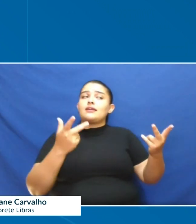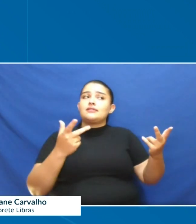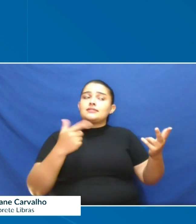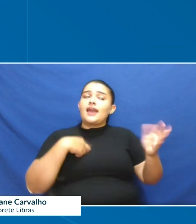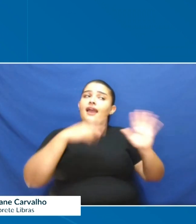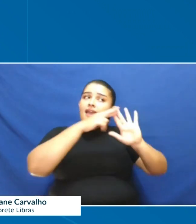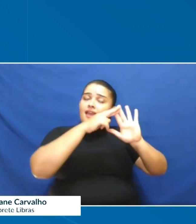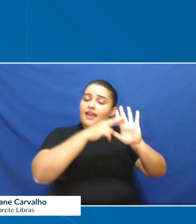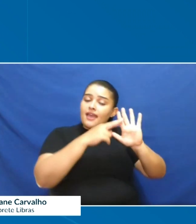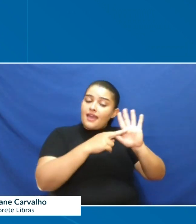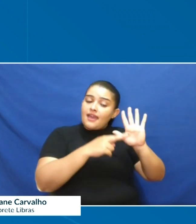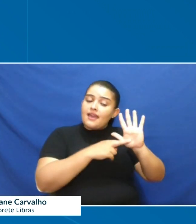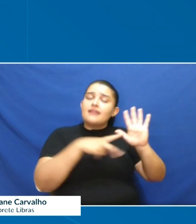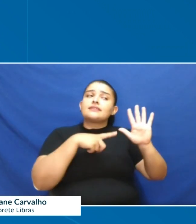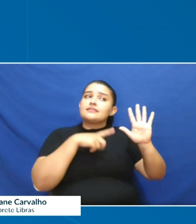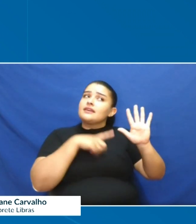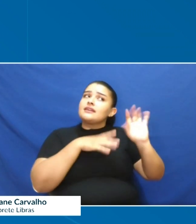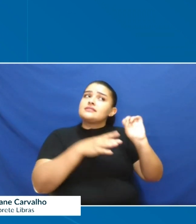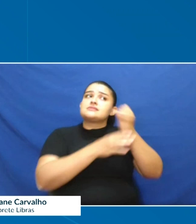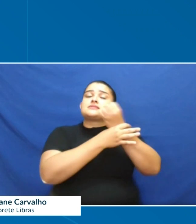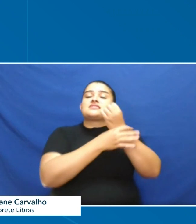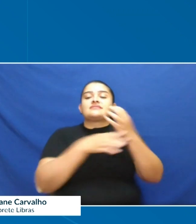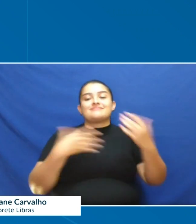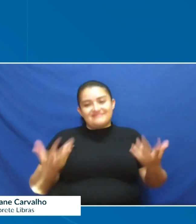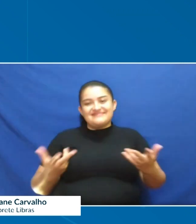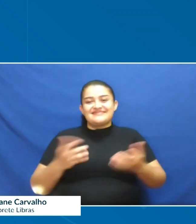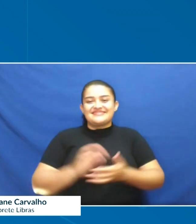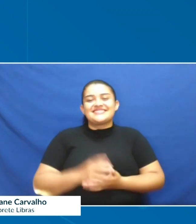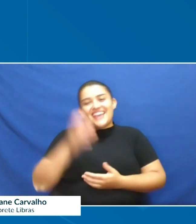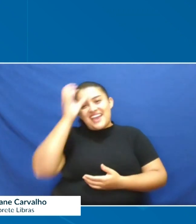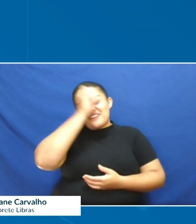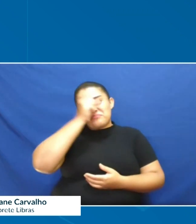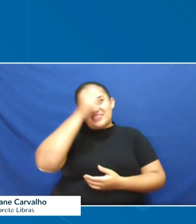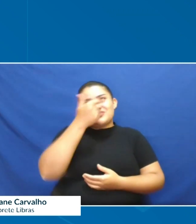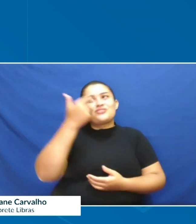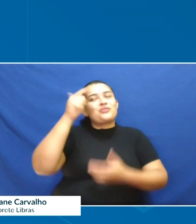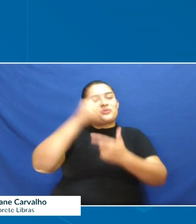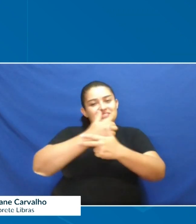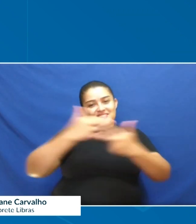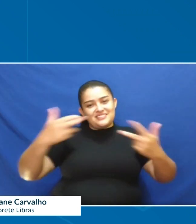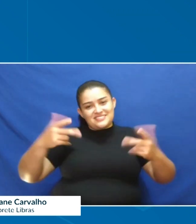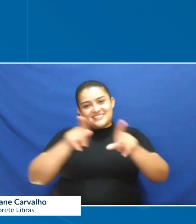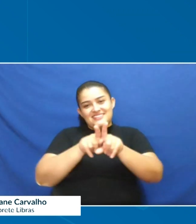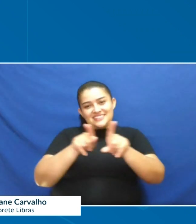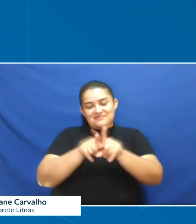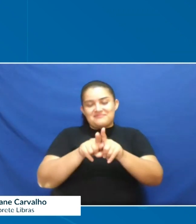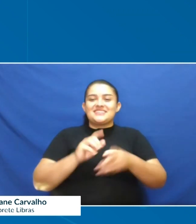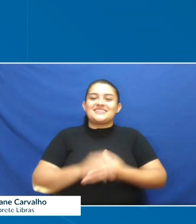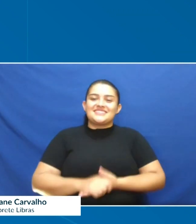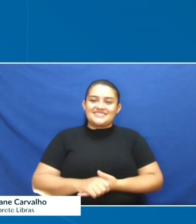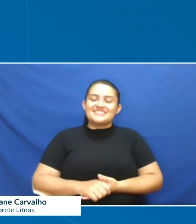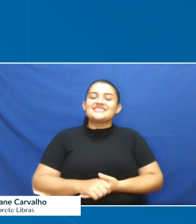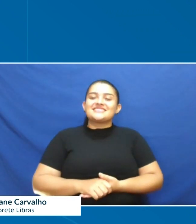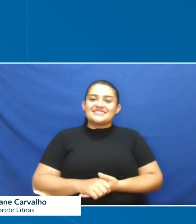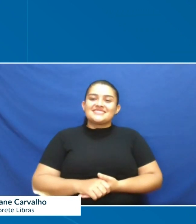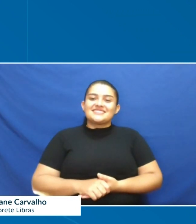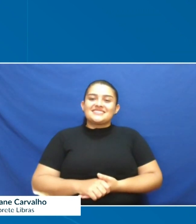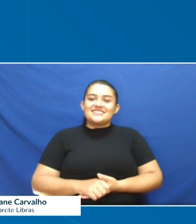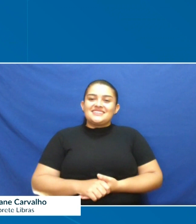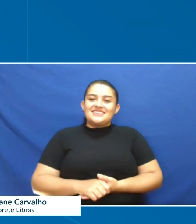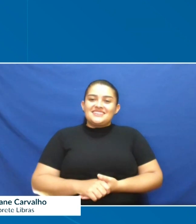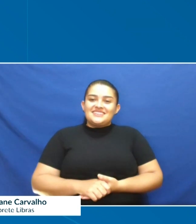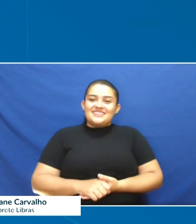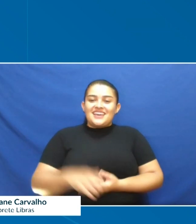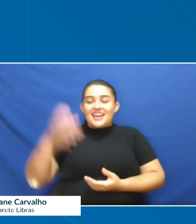padrão, vamos lá, que é para segurança. Você acaba aprendendo outras coisas no seu ambiente de trabalho, não fazer só o seu trabalho, mas aprender a